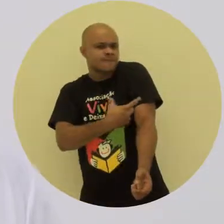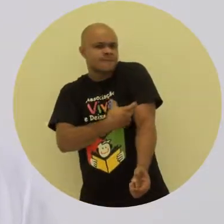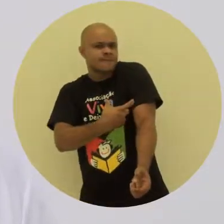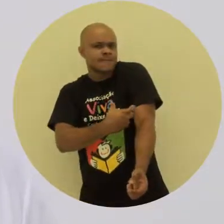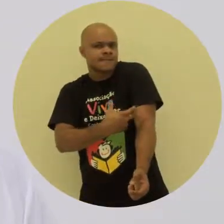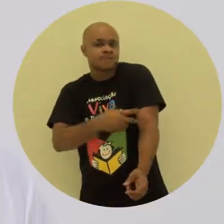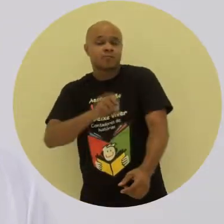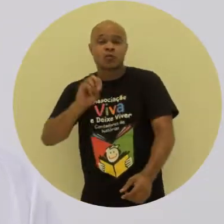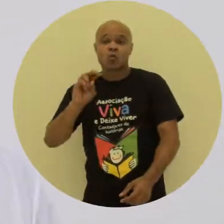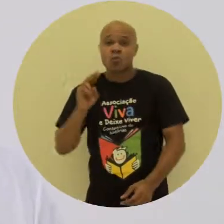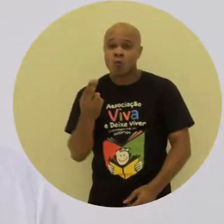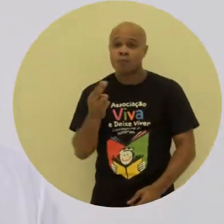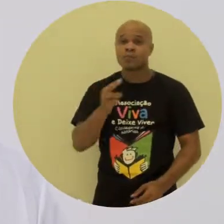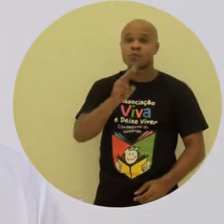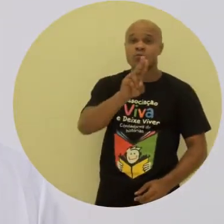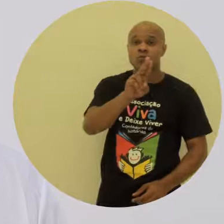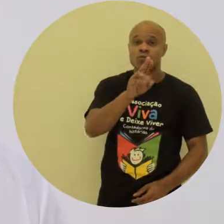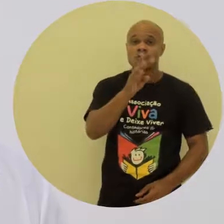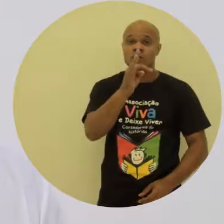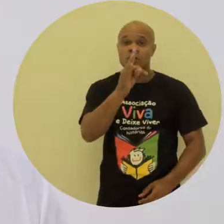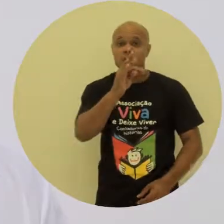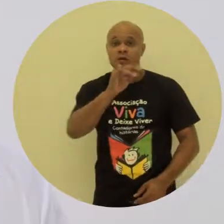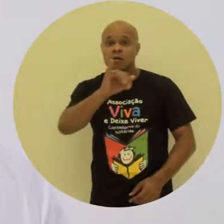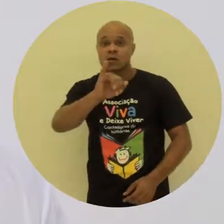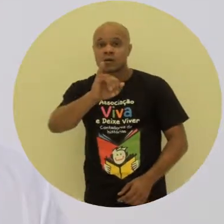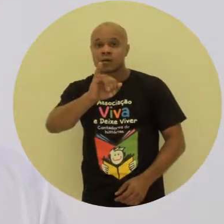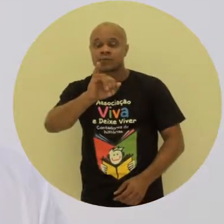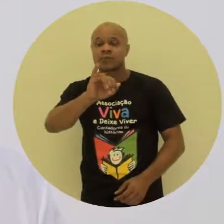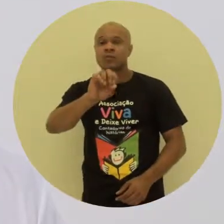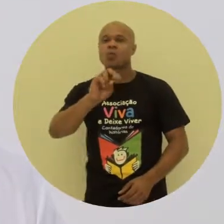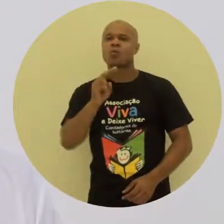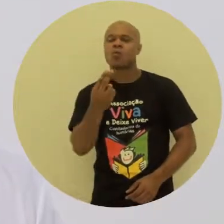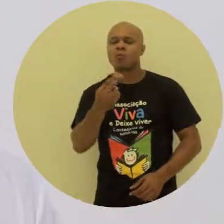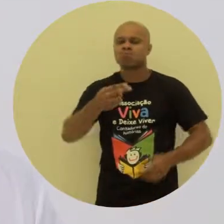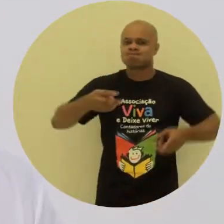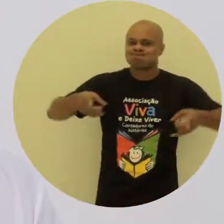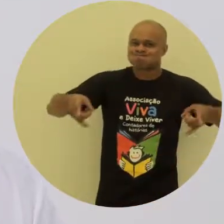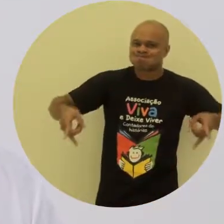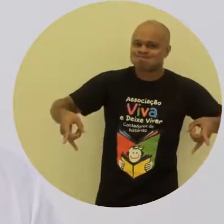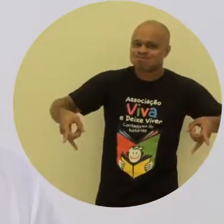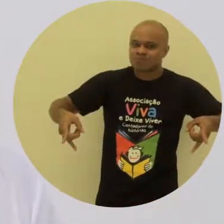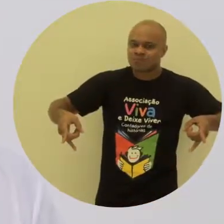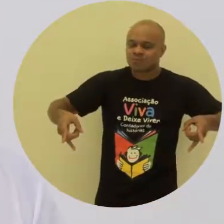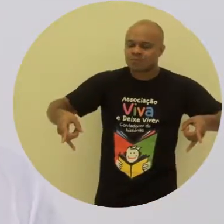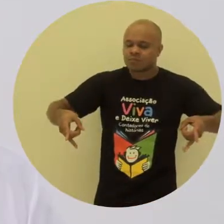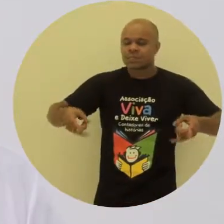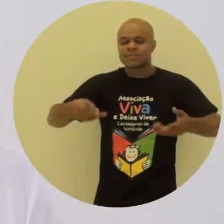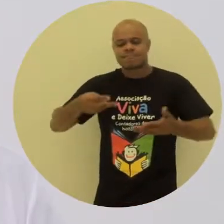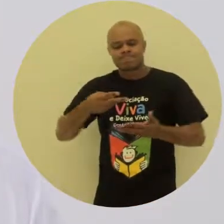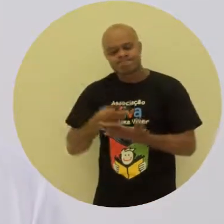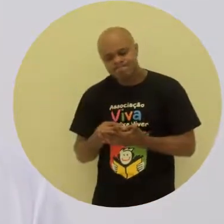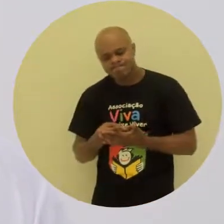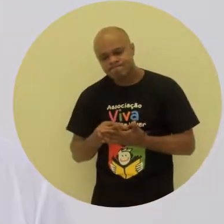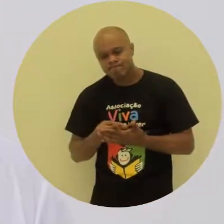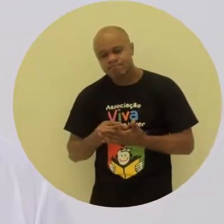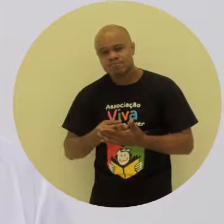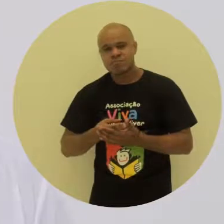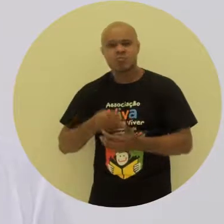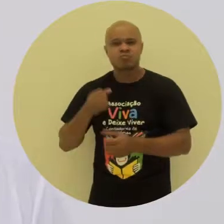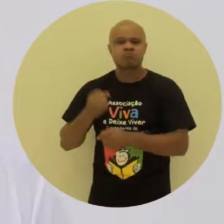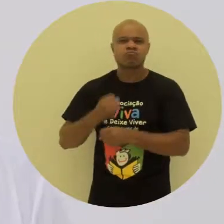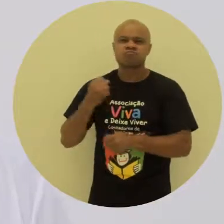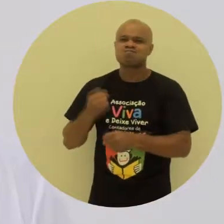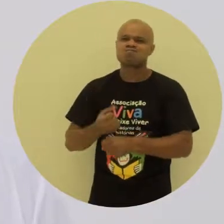né? Ou a criança que está na UTI, ou crianças crônicas que estão na cama por muitos anos. Então, a Vive e